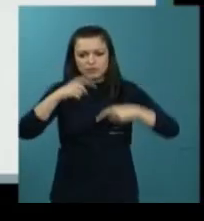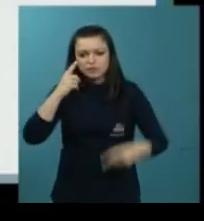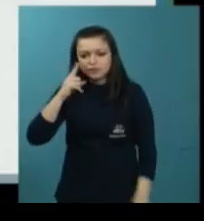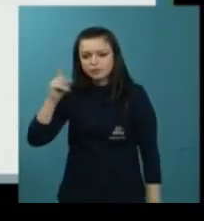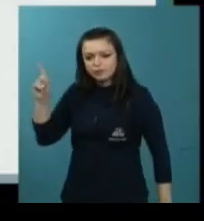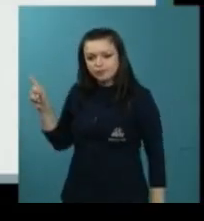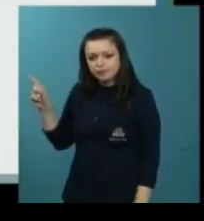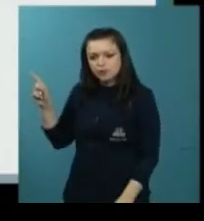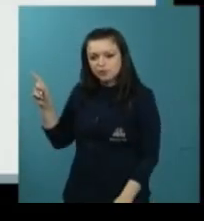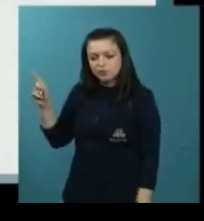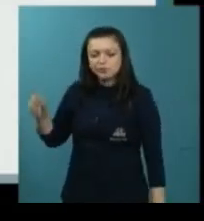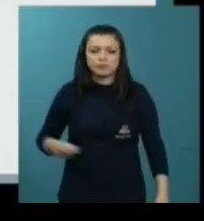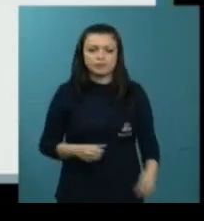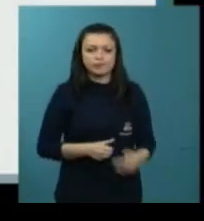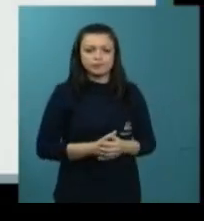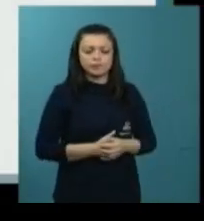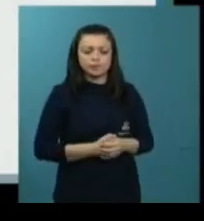dois